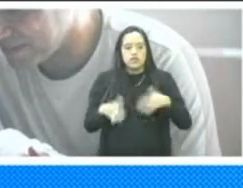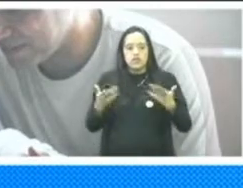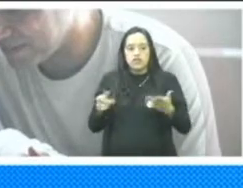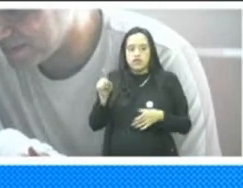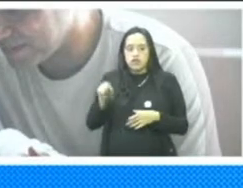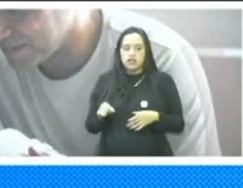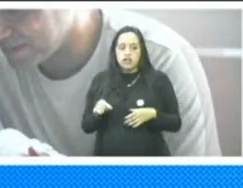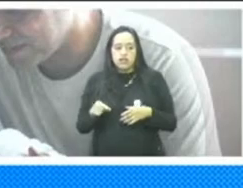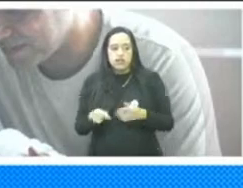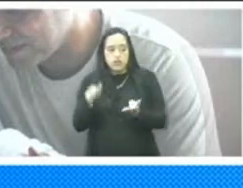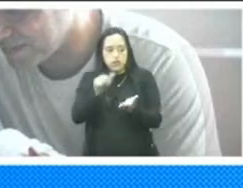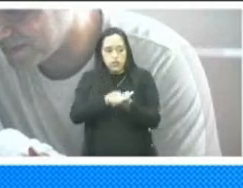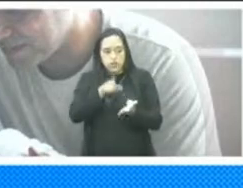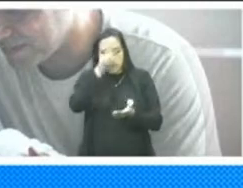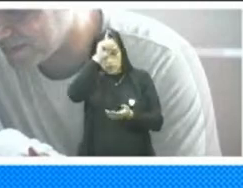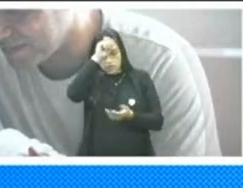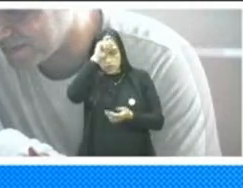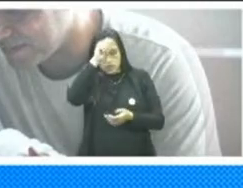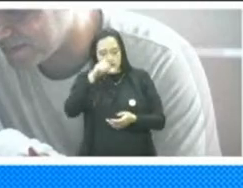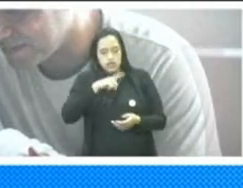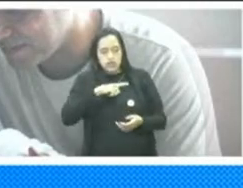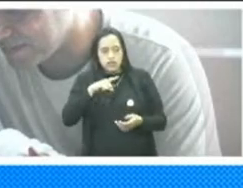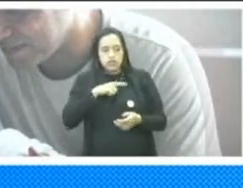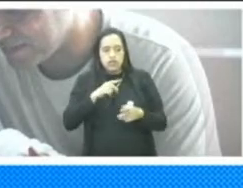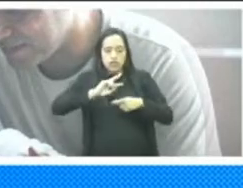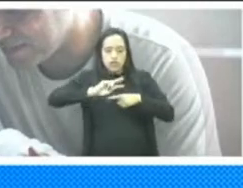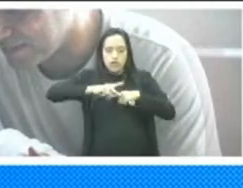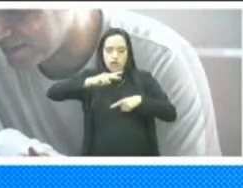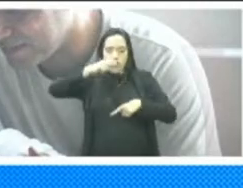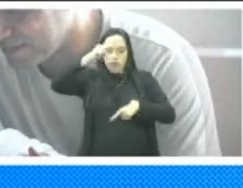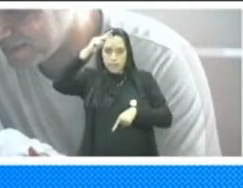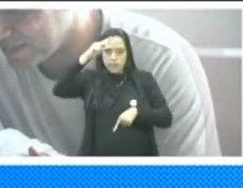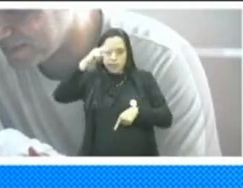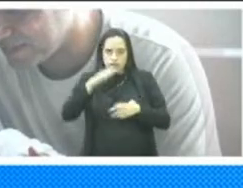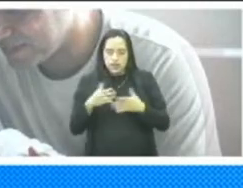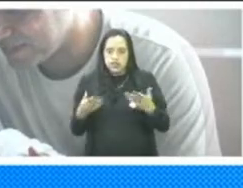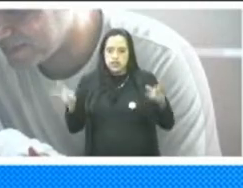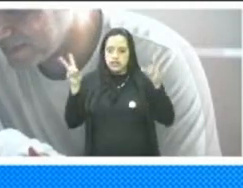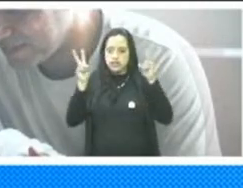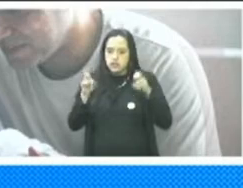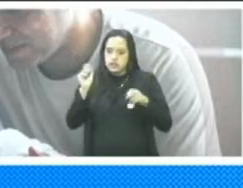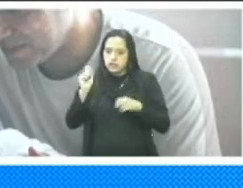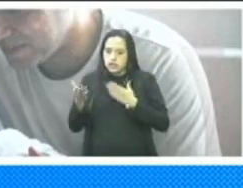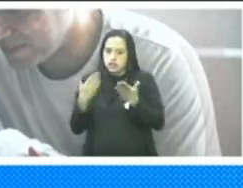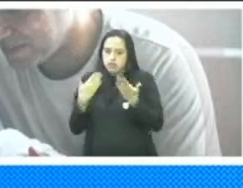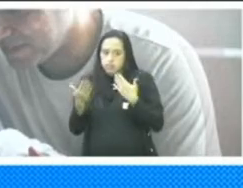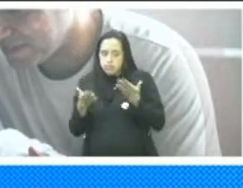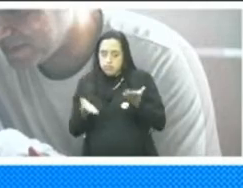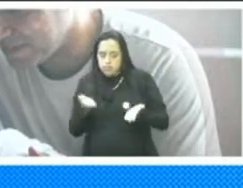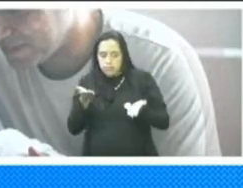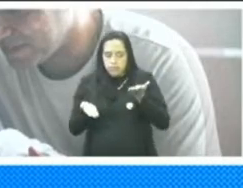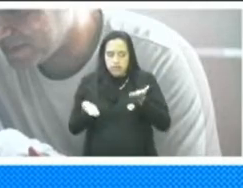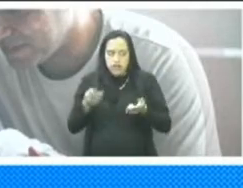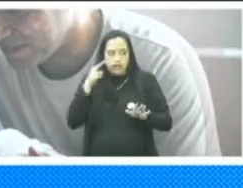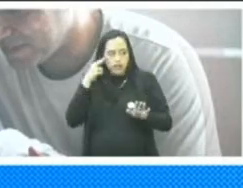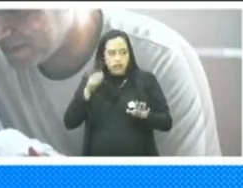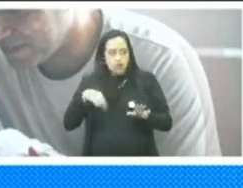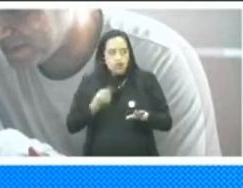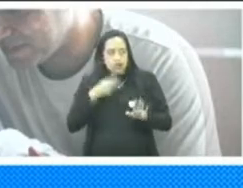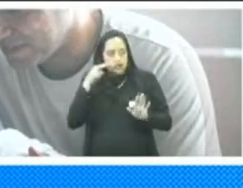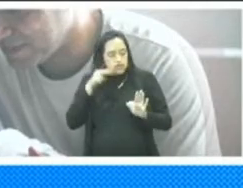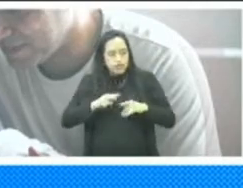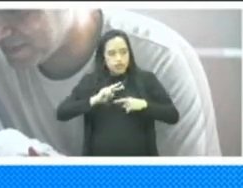foi o leito que teve, né, um aumento maior em termos, né, comparativos. Então, a gente teve